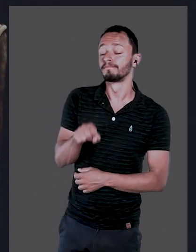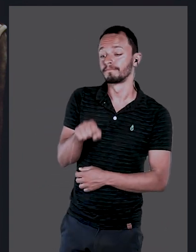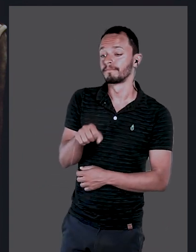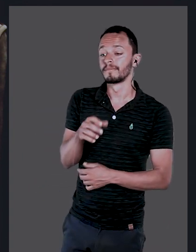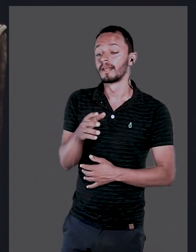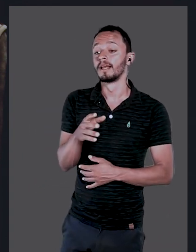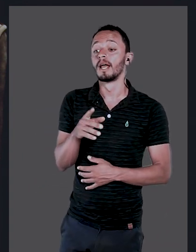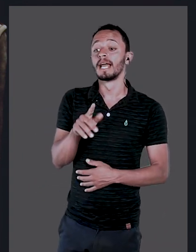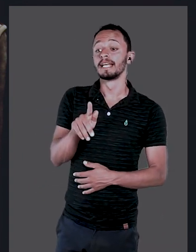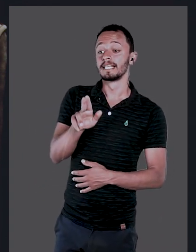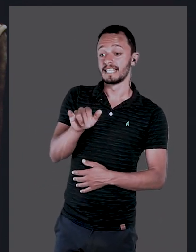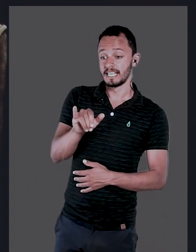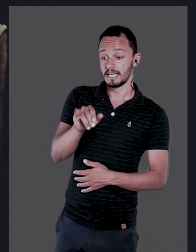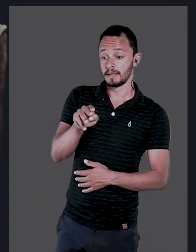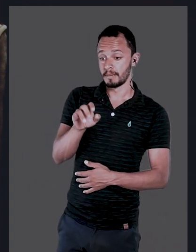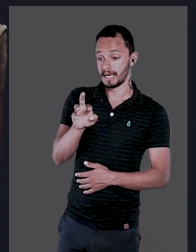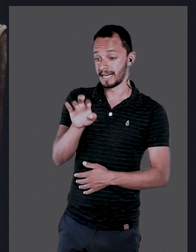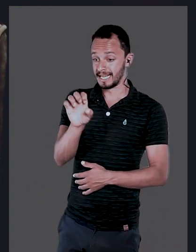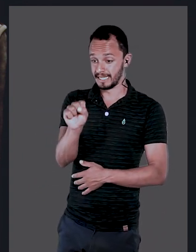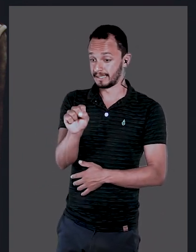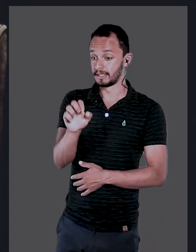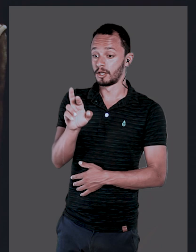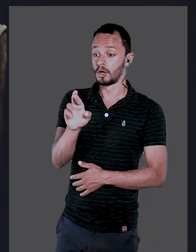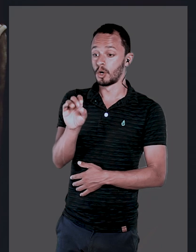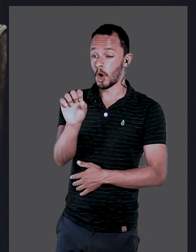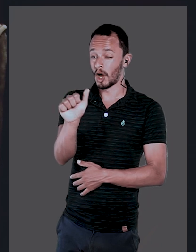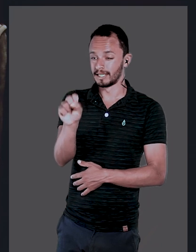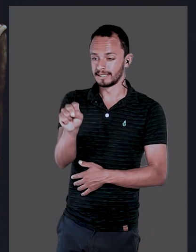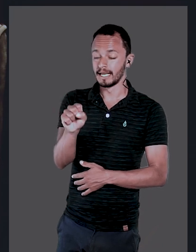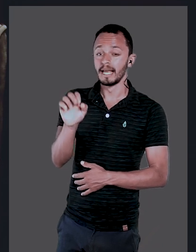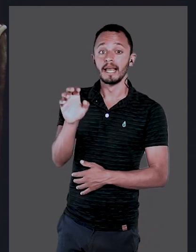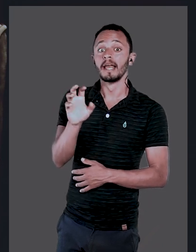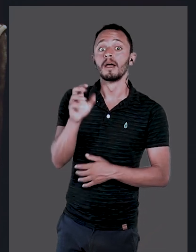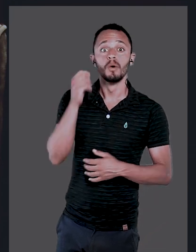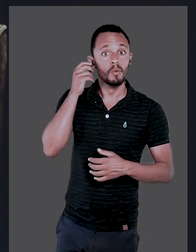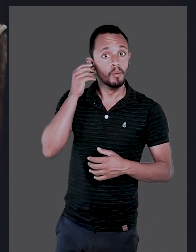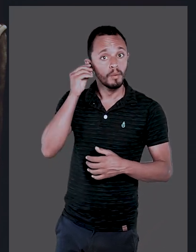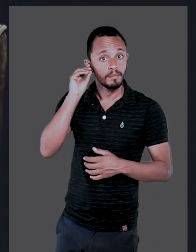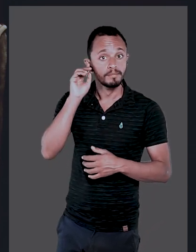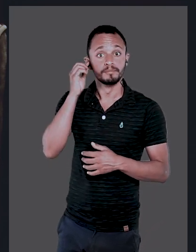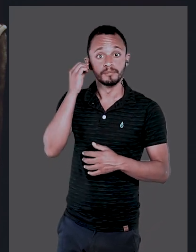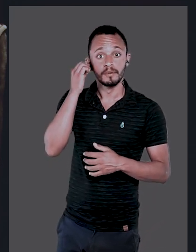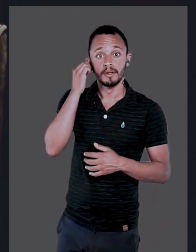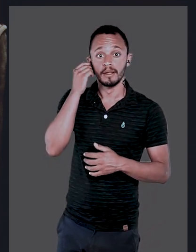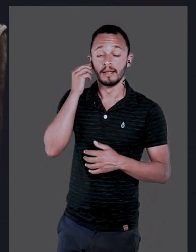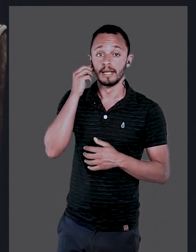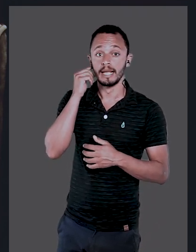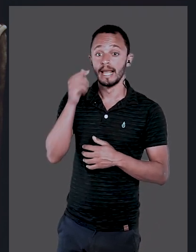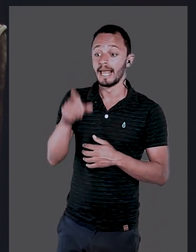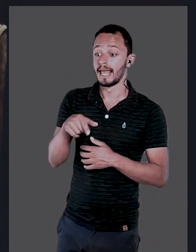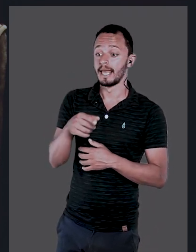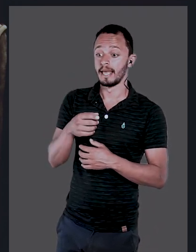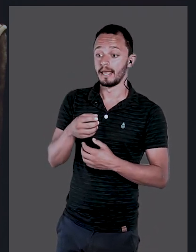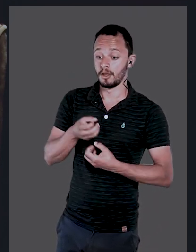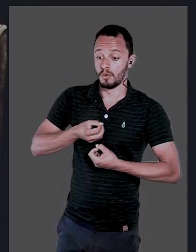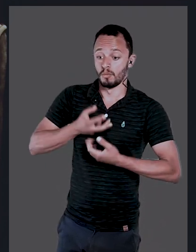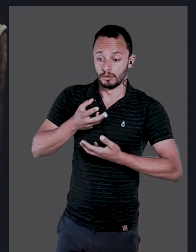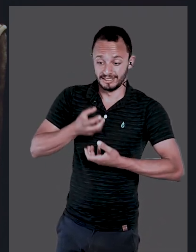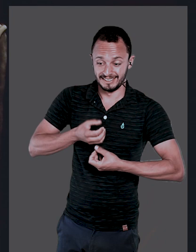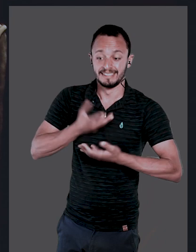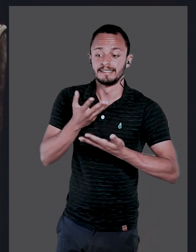É porque o Guimarães Rosa é um romancista que deu